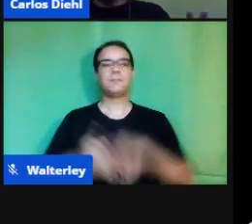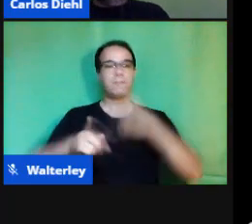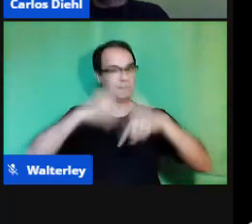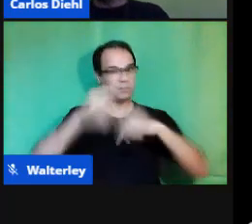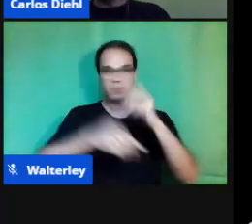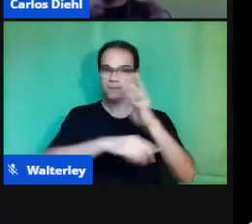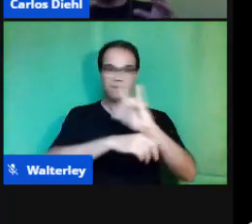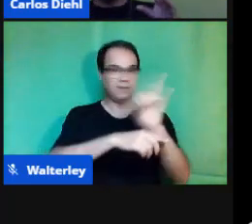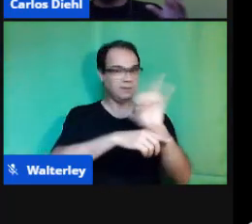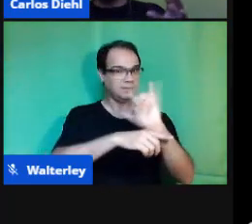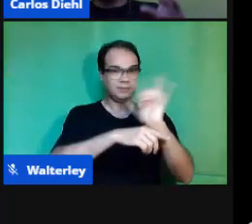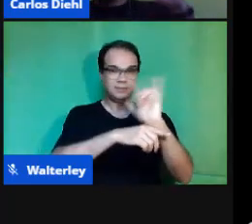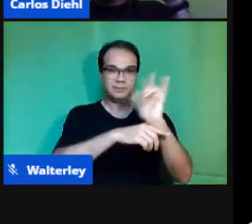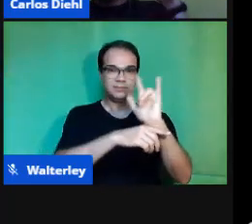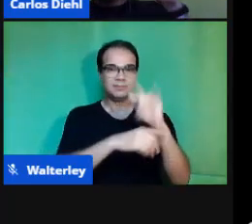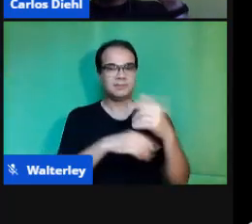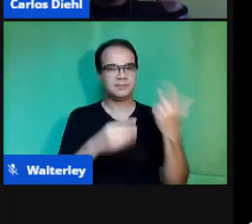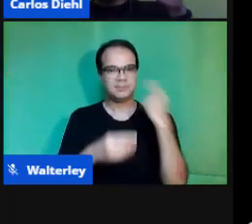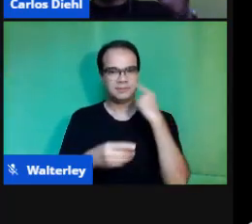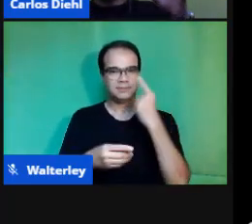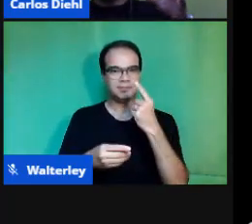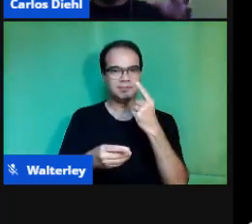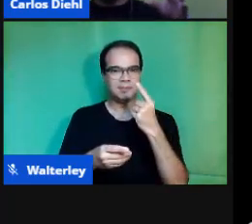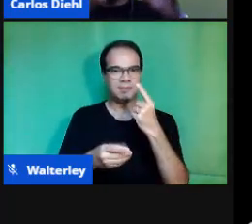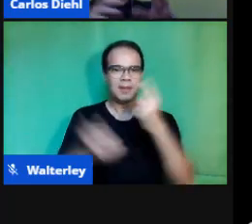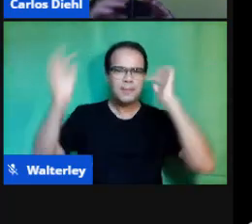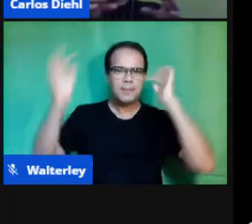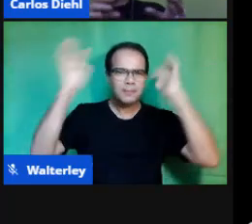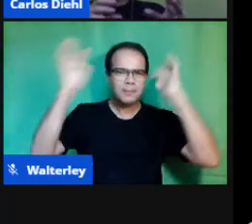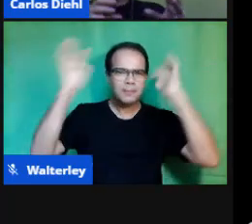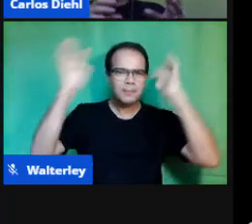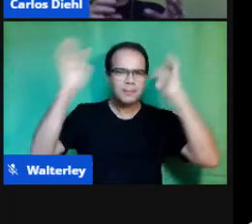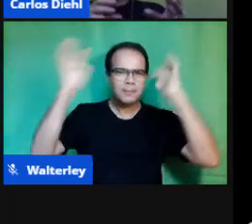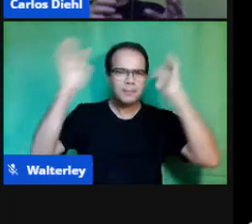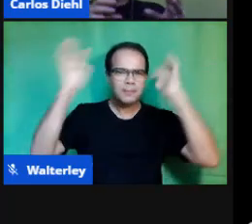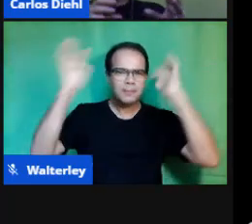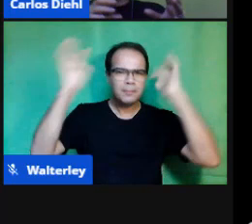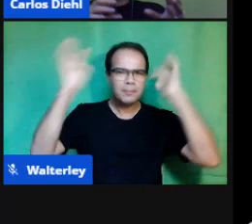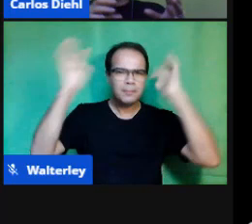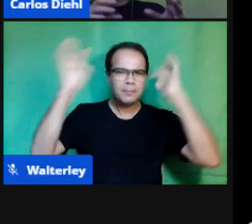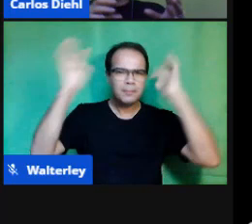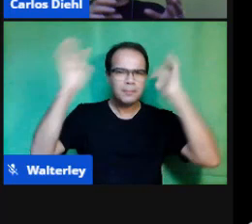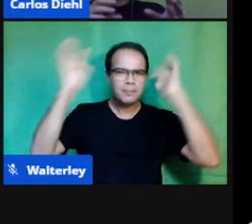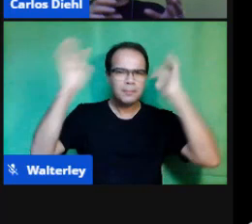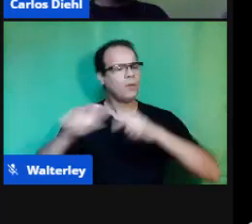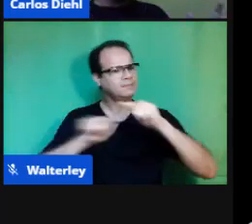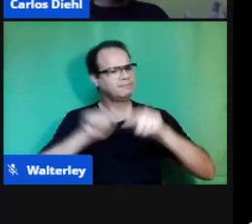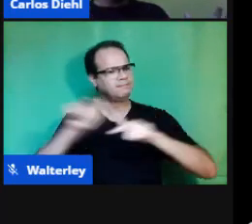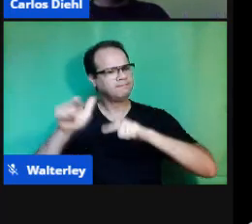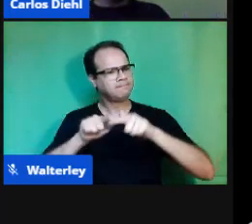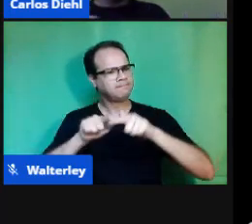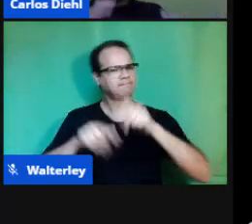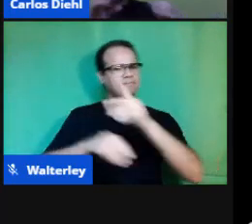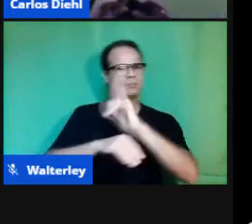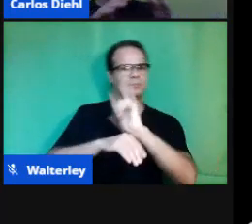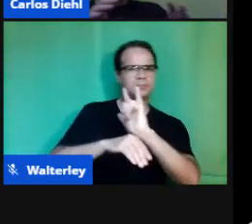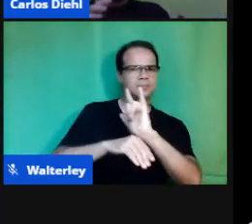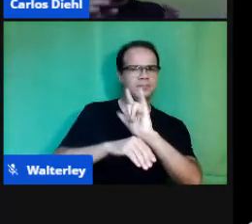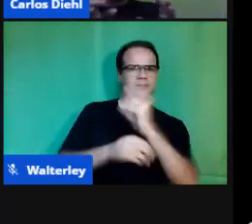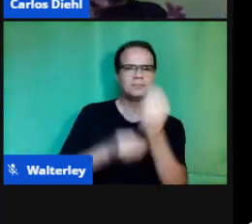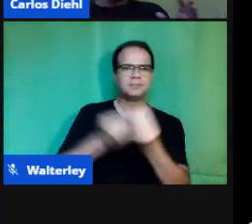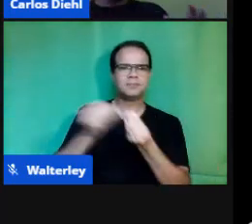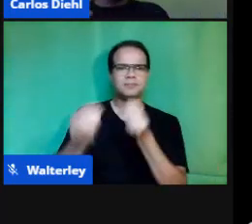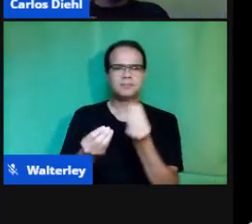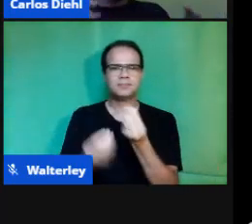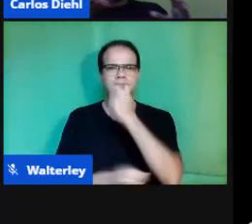está tudo, você já consegue pensar de cara como que você vai trabalhar. Você vai contar a história do Fla-Flu, vai